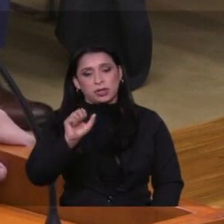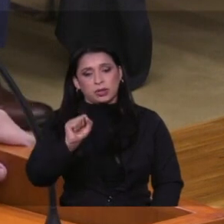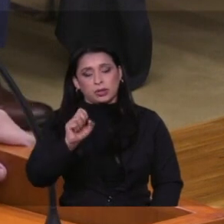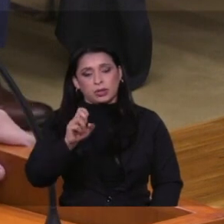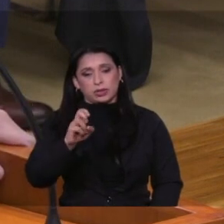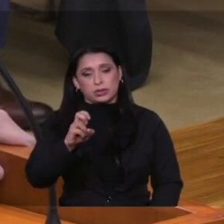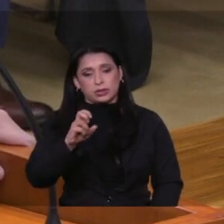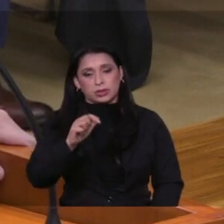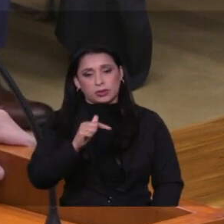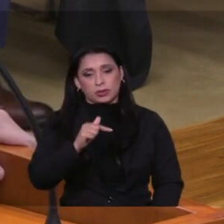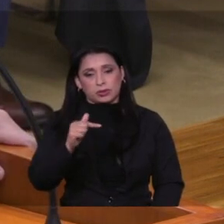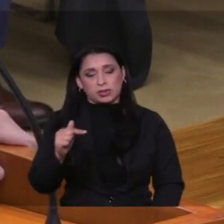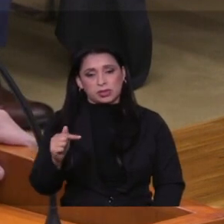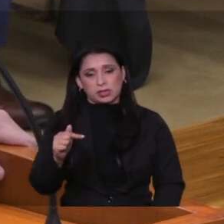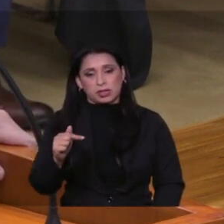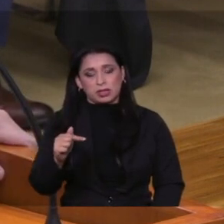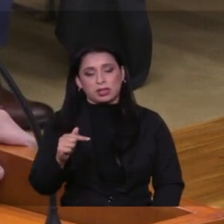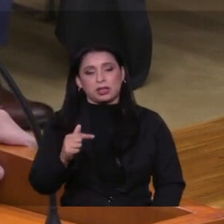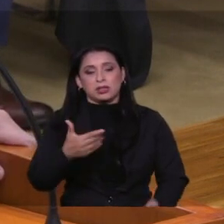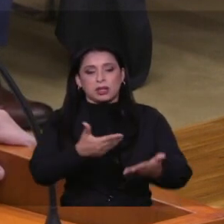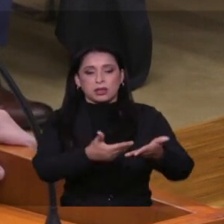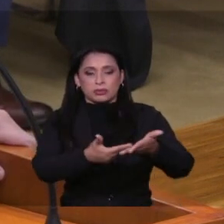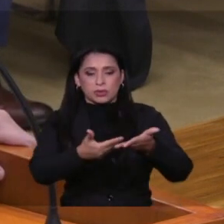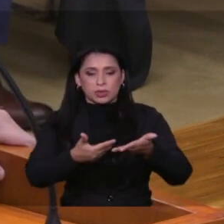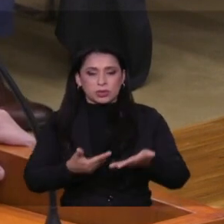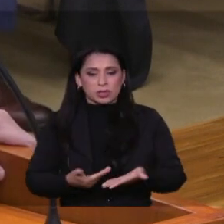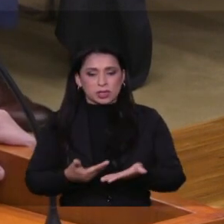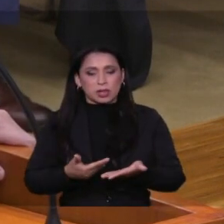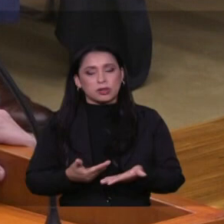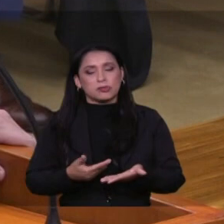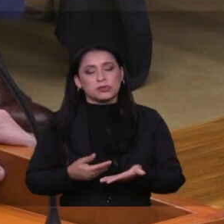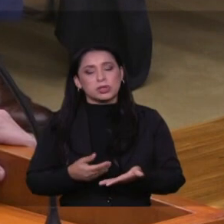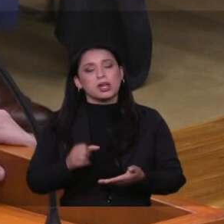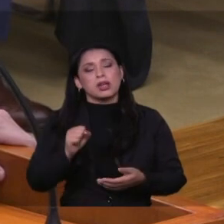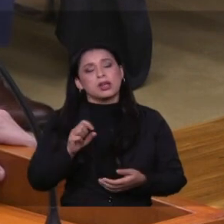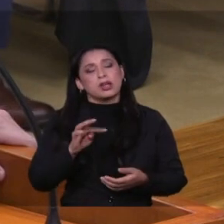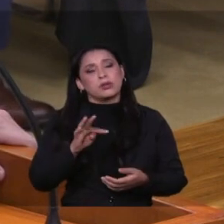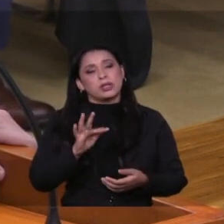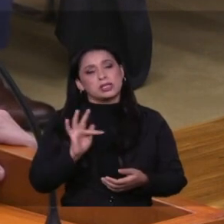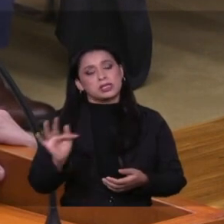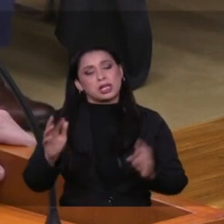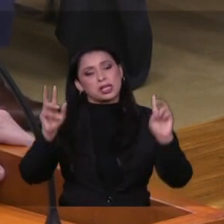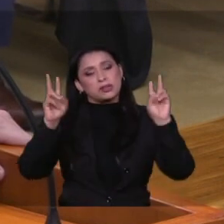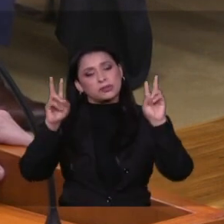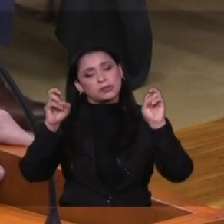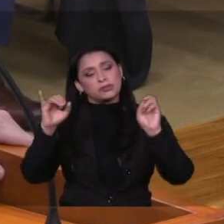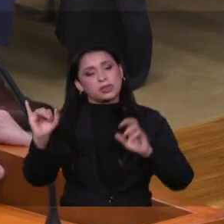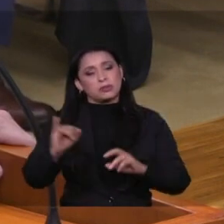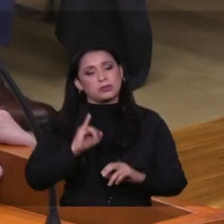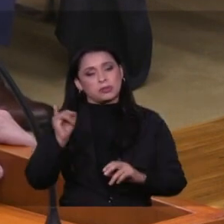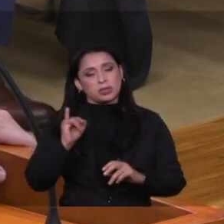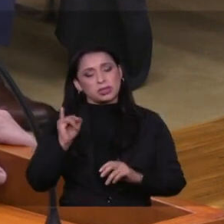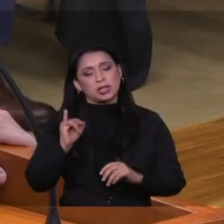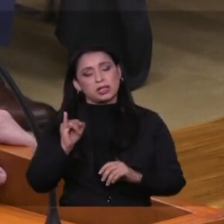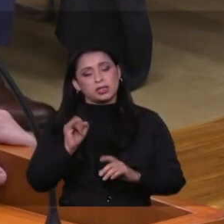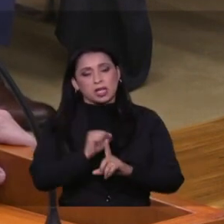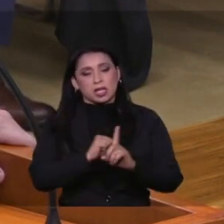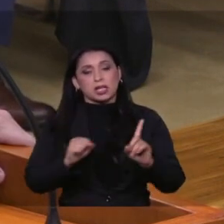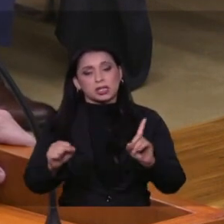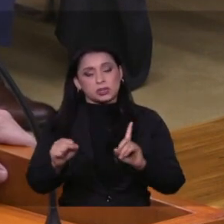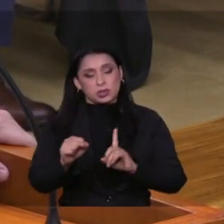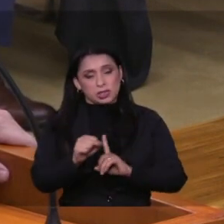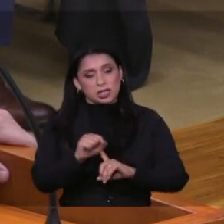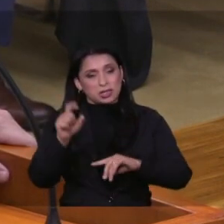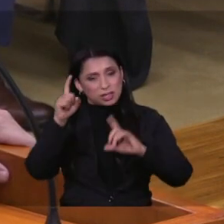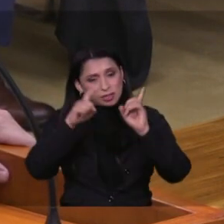857, nós trouxemos a essa Suprema Corte uma discussão extremamente importante e que trazia preocupação à sociedade civil, que